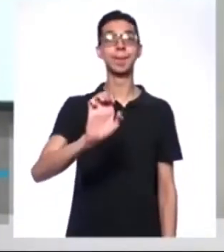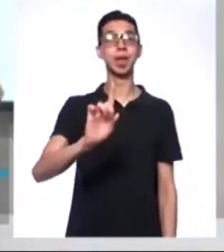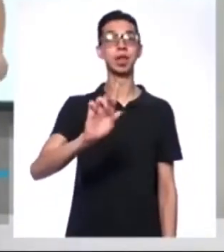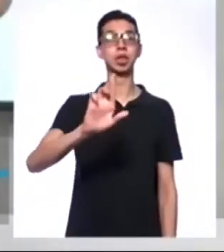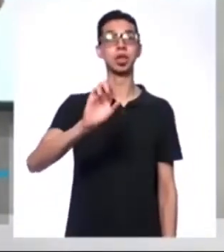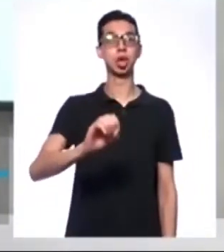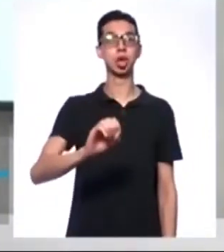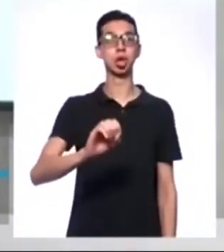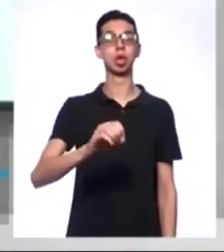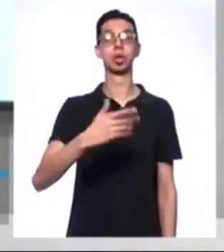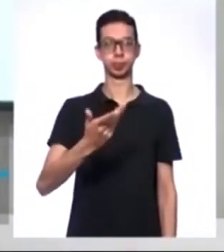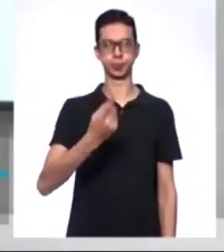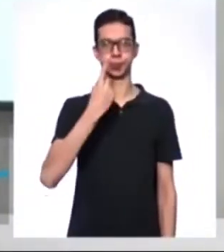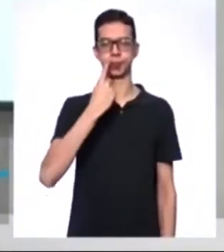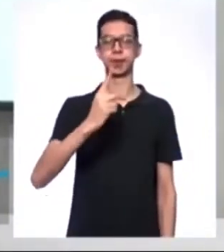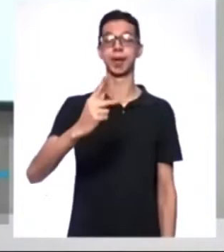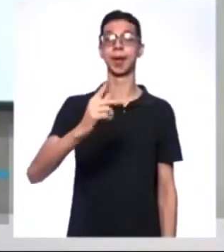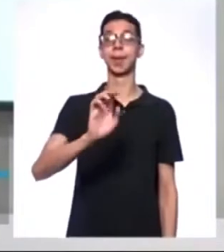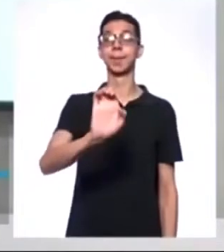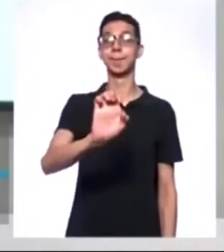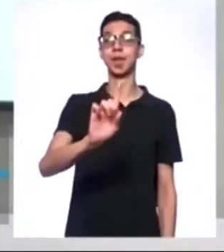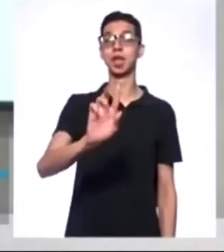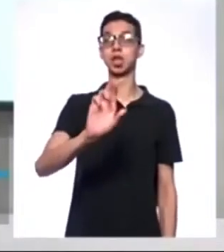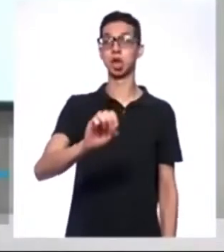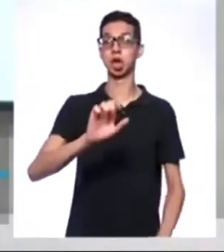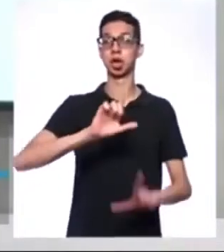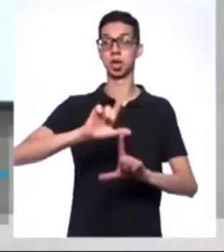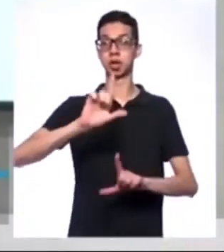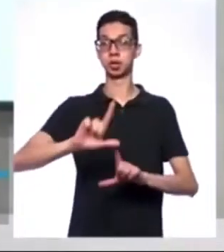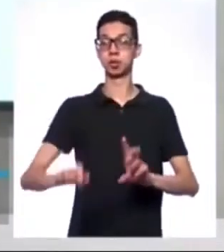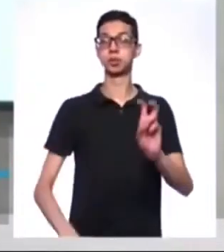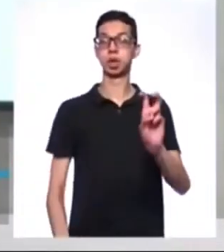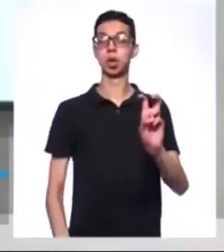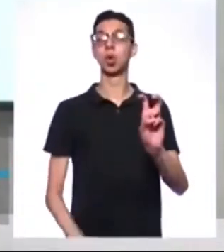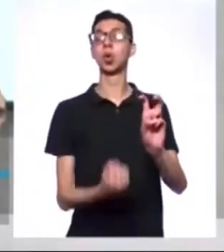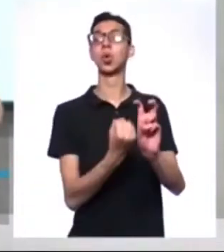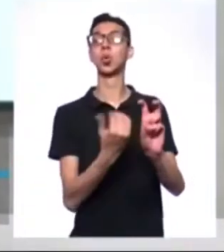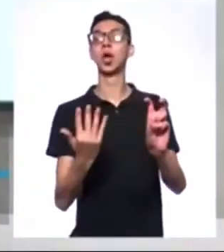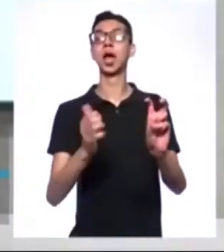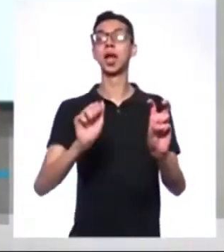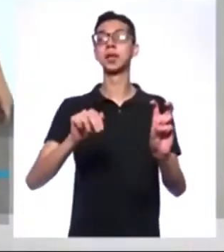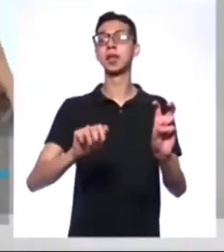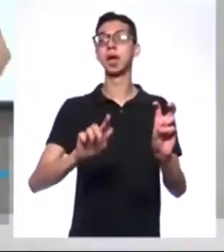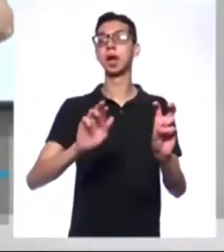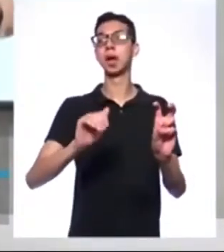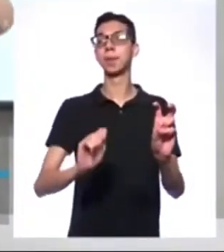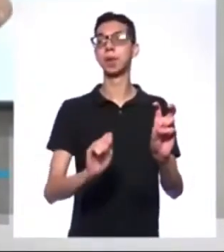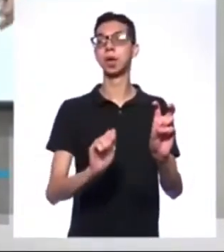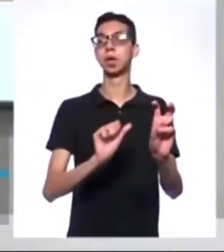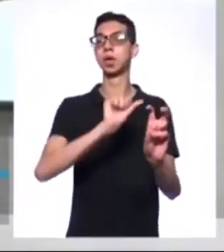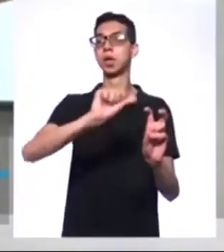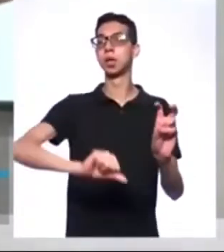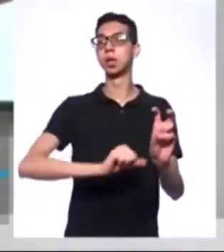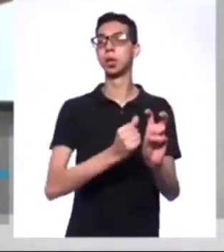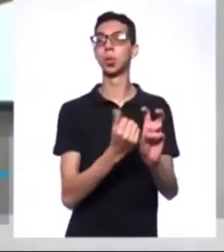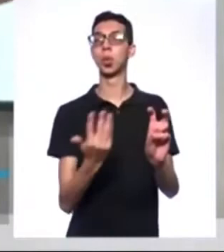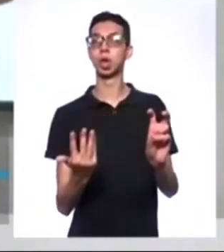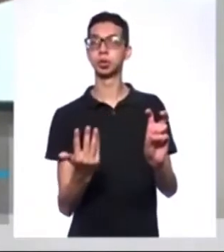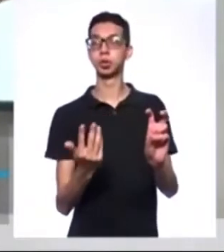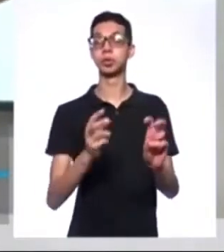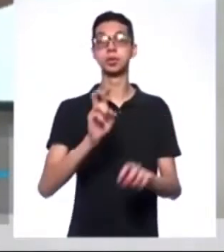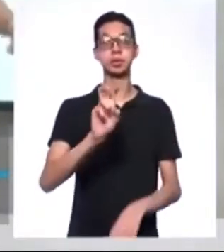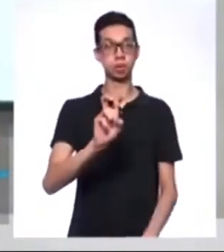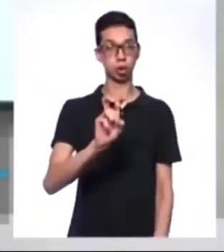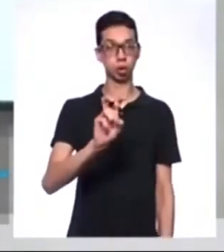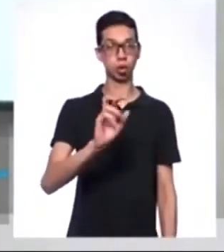Pedro Pedro tem cinco letras Quantos anagramas tem a palavra Pedro 5 fatorial